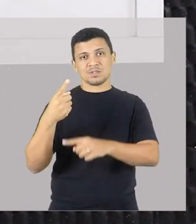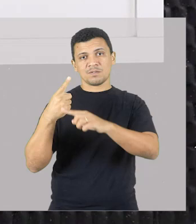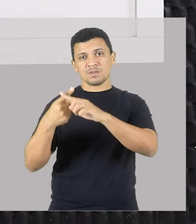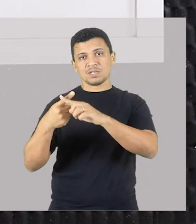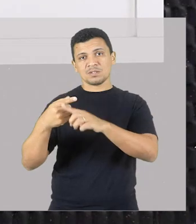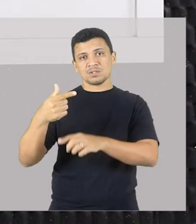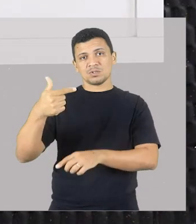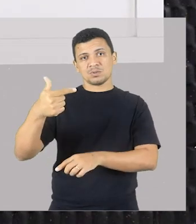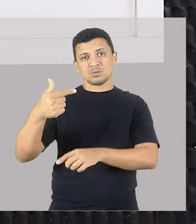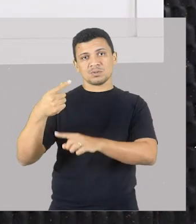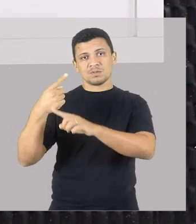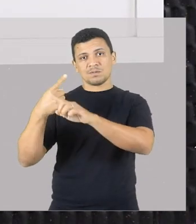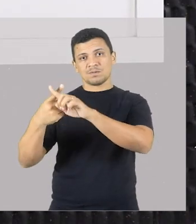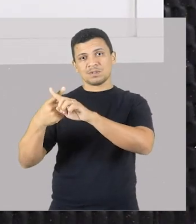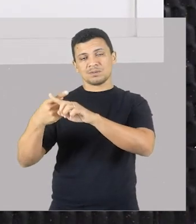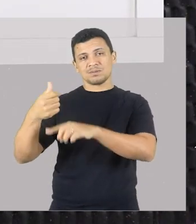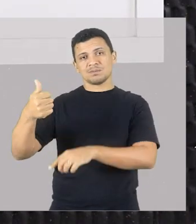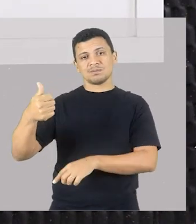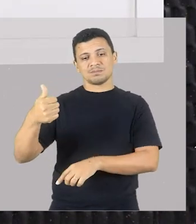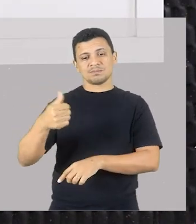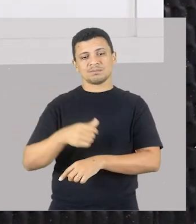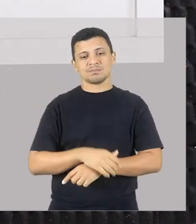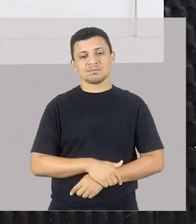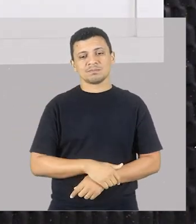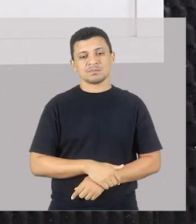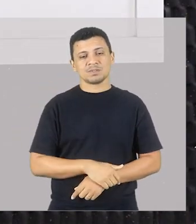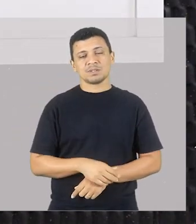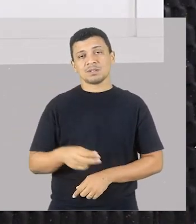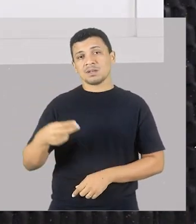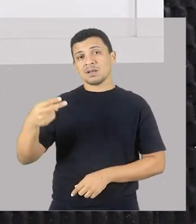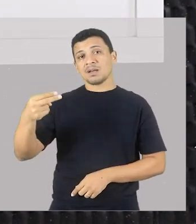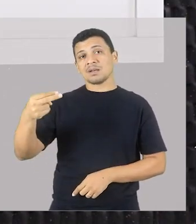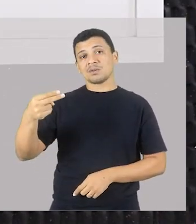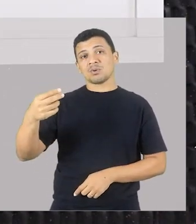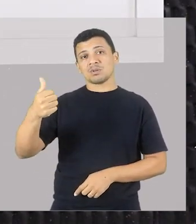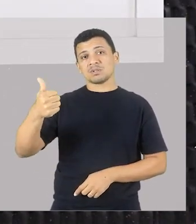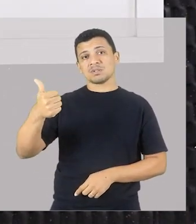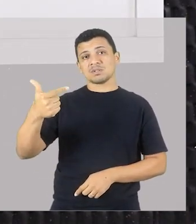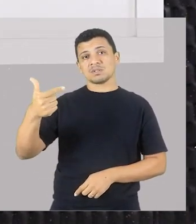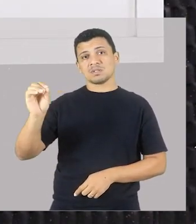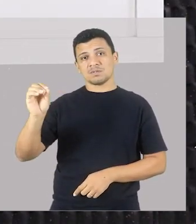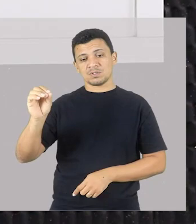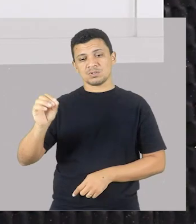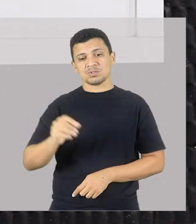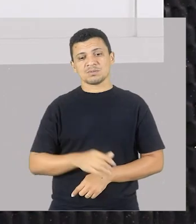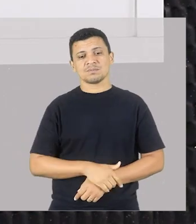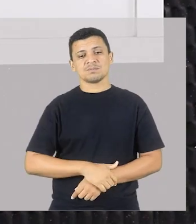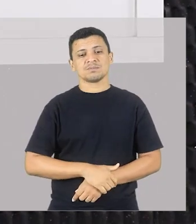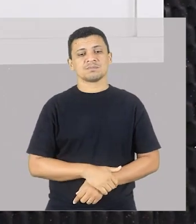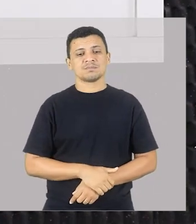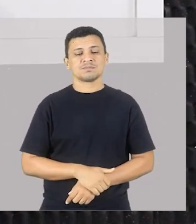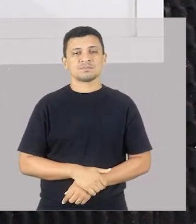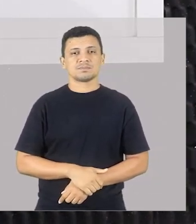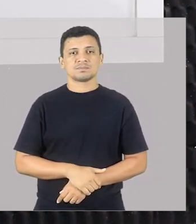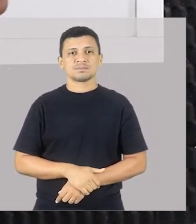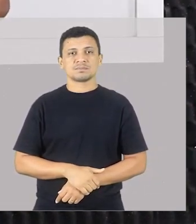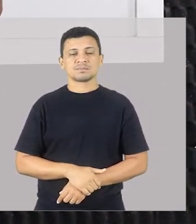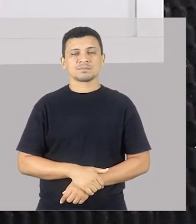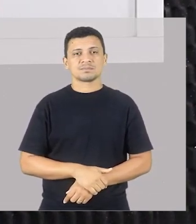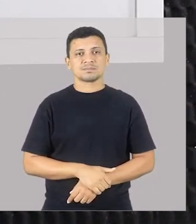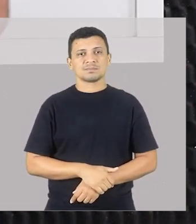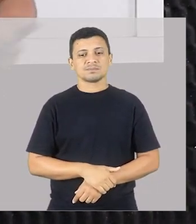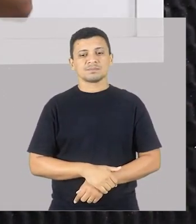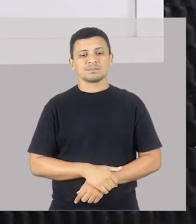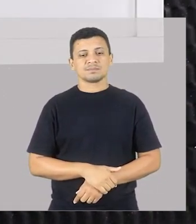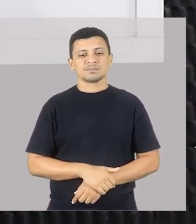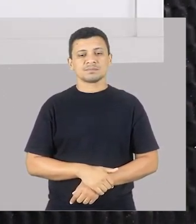vezes 2, vezes 1. Aí eu acho que vai dar 120 se eu for fazer essas multiplicações, não é isso?